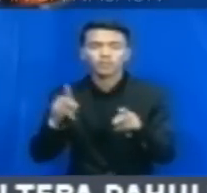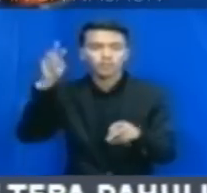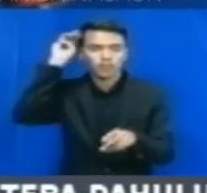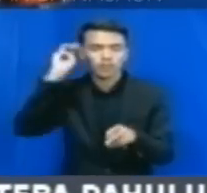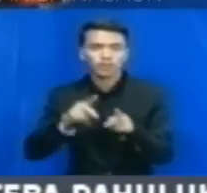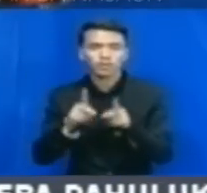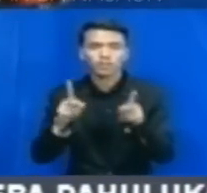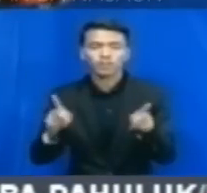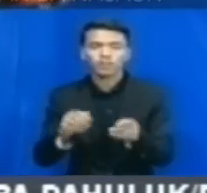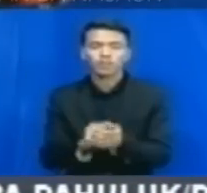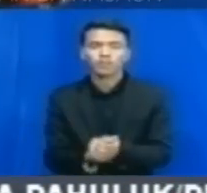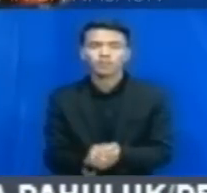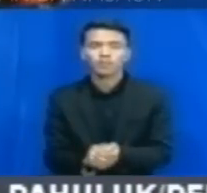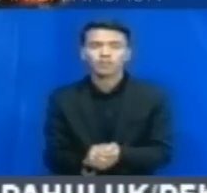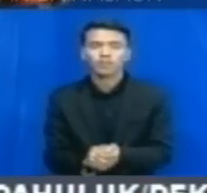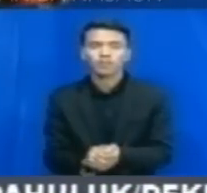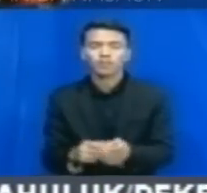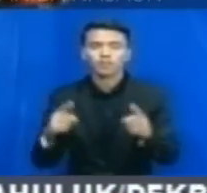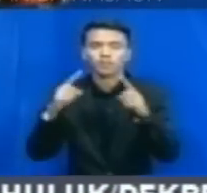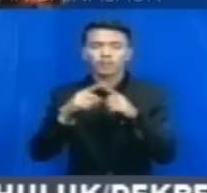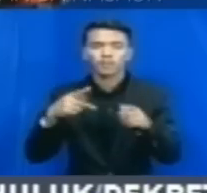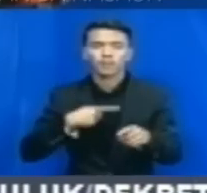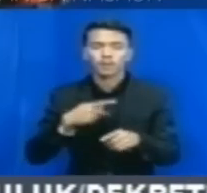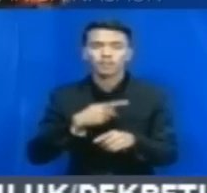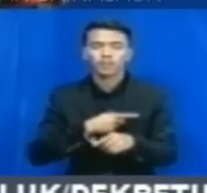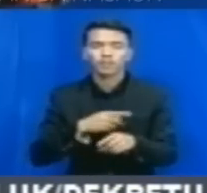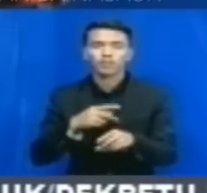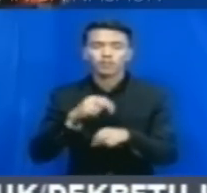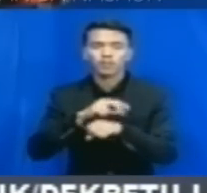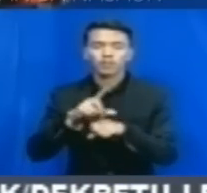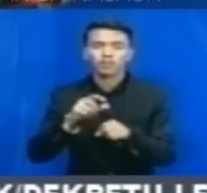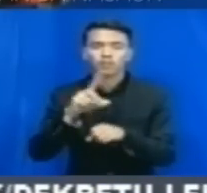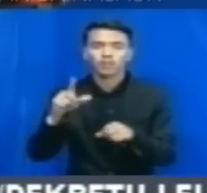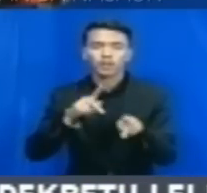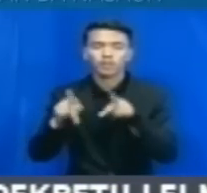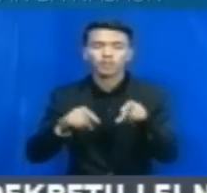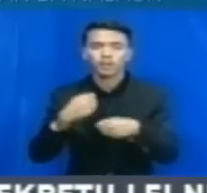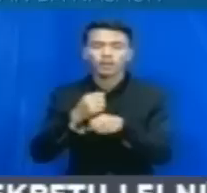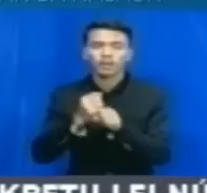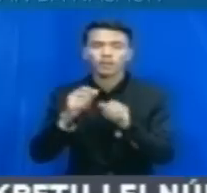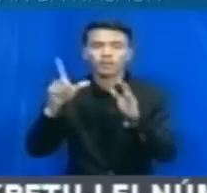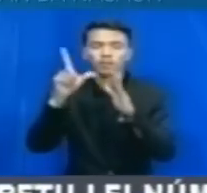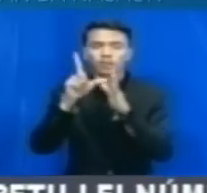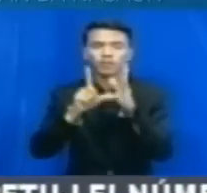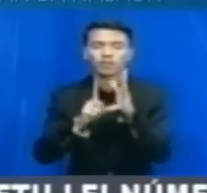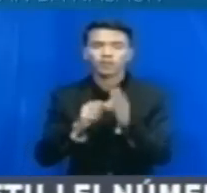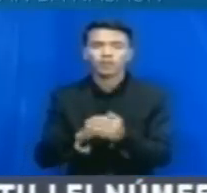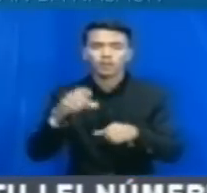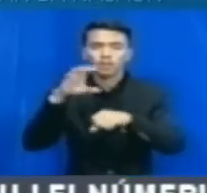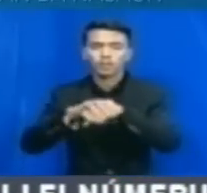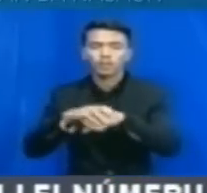ba advogado mas ide ne tem que vai avali parlamento me em sene me malu lei am implementa de será que captura